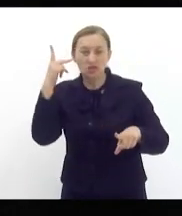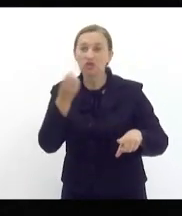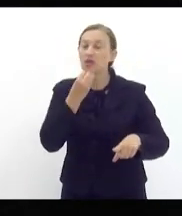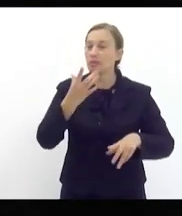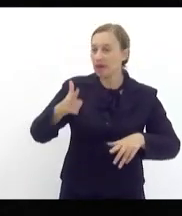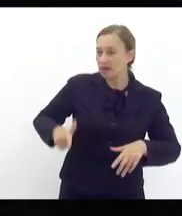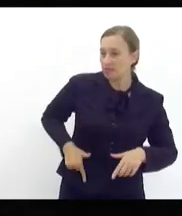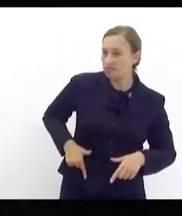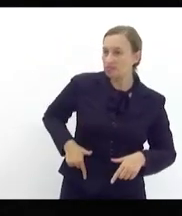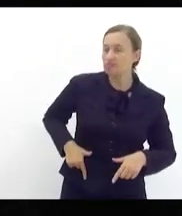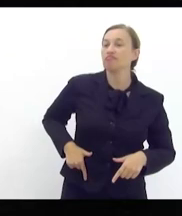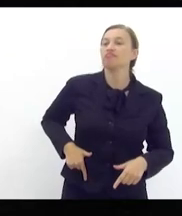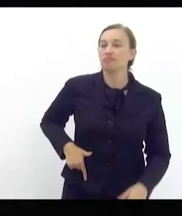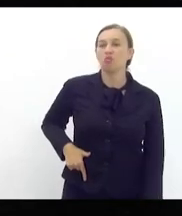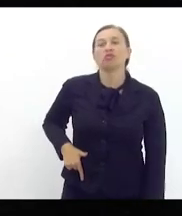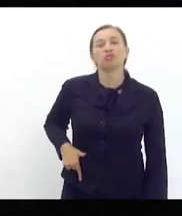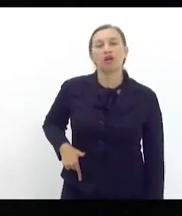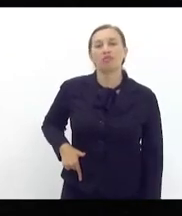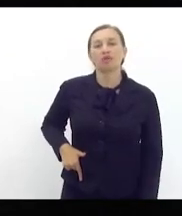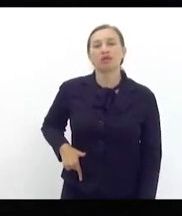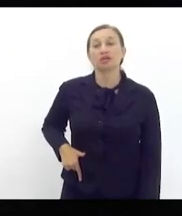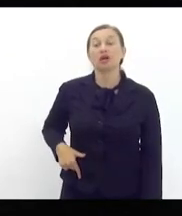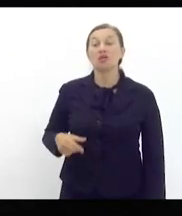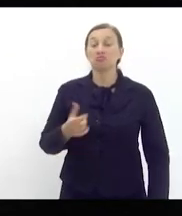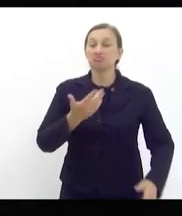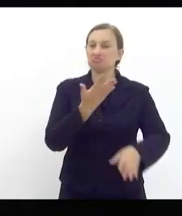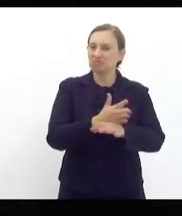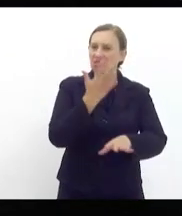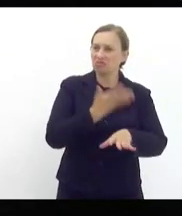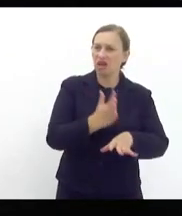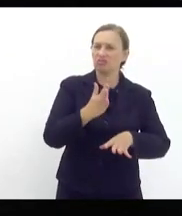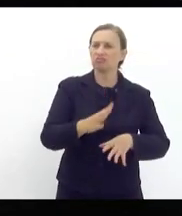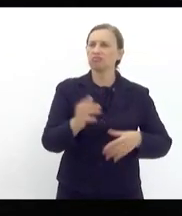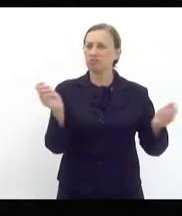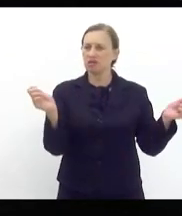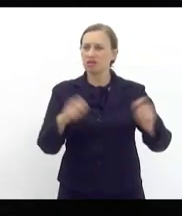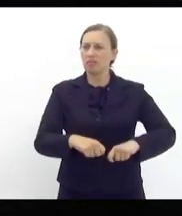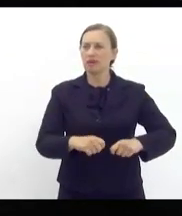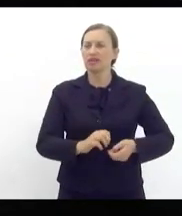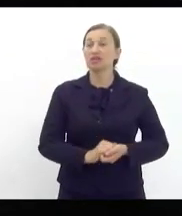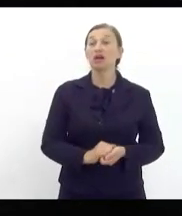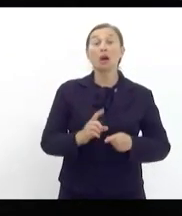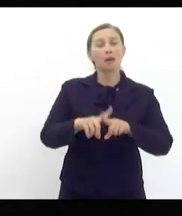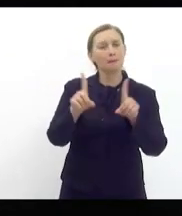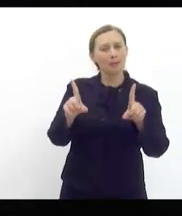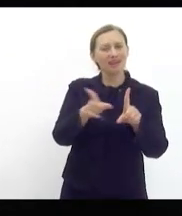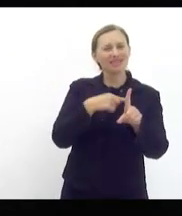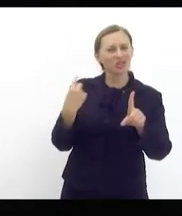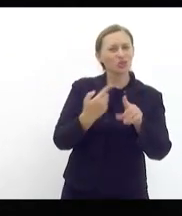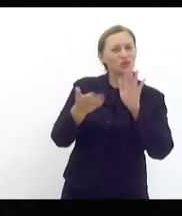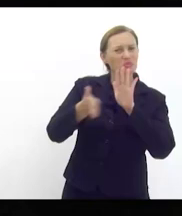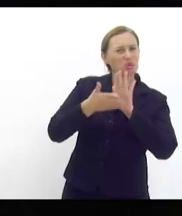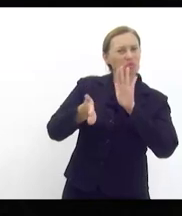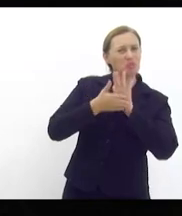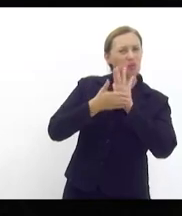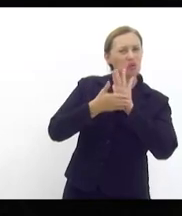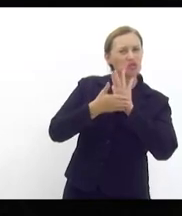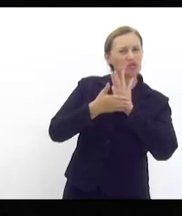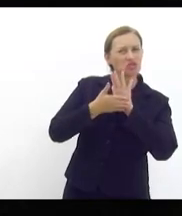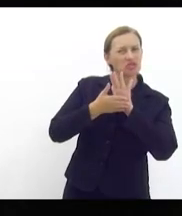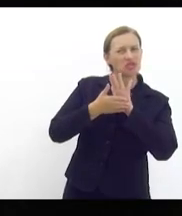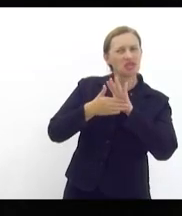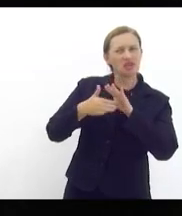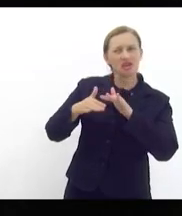naquele momento bem treinado mas as nossas propostas elas vão